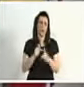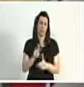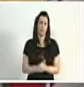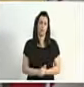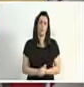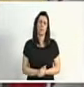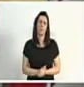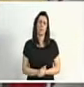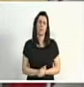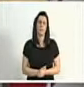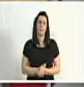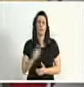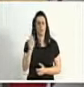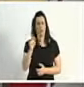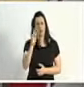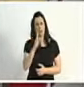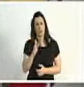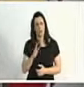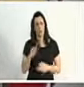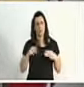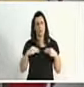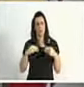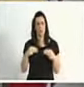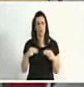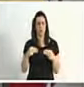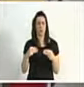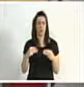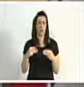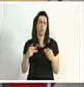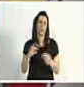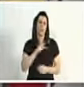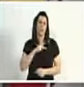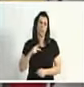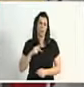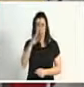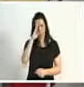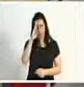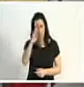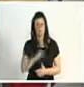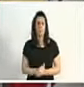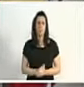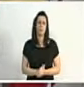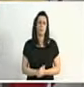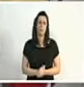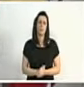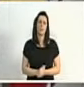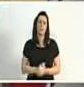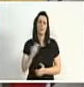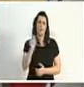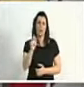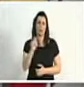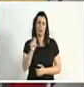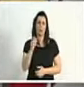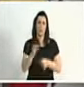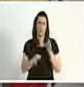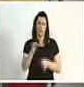ANPT, Associação Nacional do Ministério Público Militar, ANPM, Associação dos Magistrados